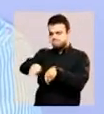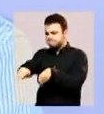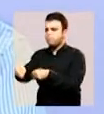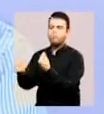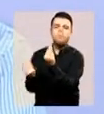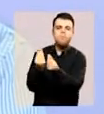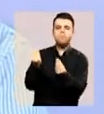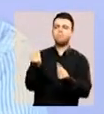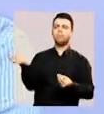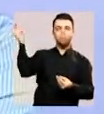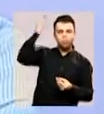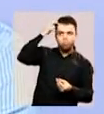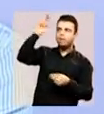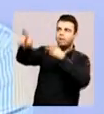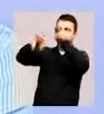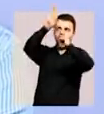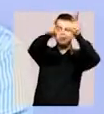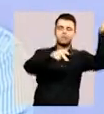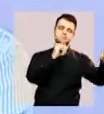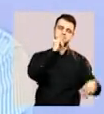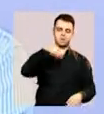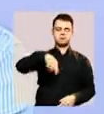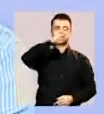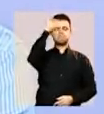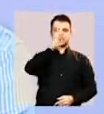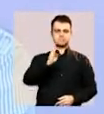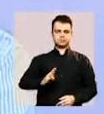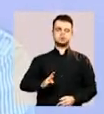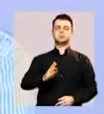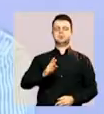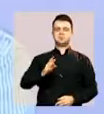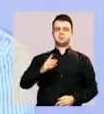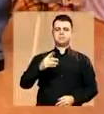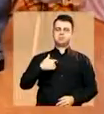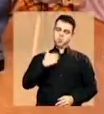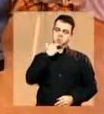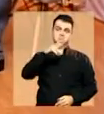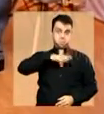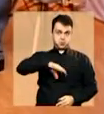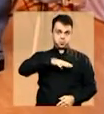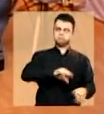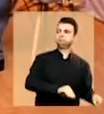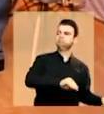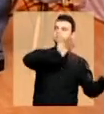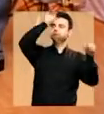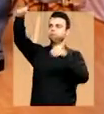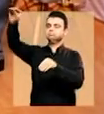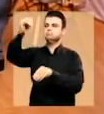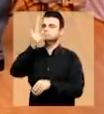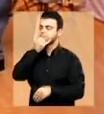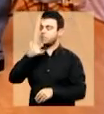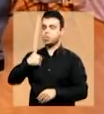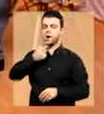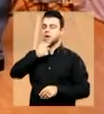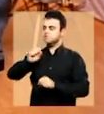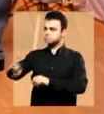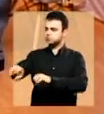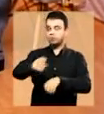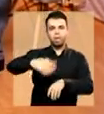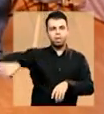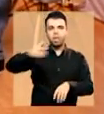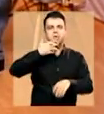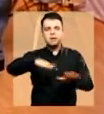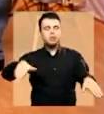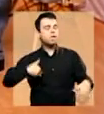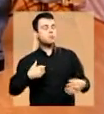Porque um brasileiro que vai para lá para ensinar inglês é totalmente diferente. As crianças elas ficavam tipo vislumbradas.